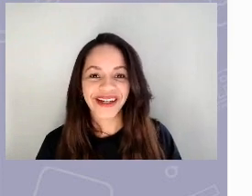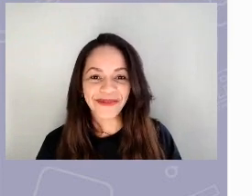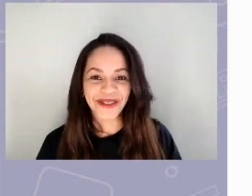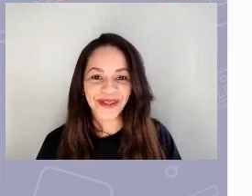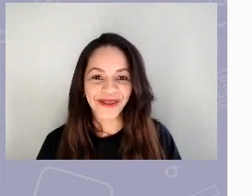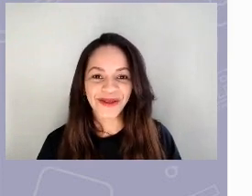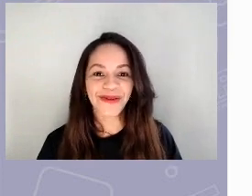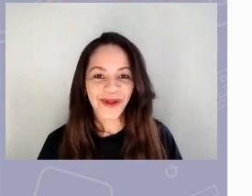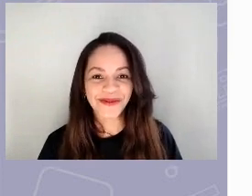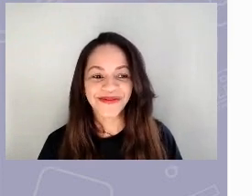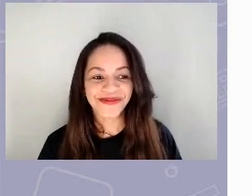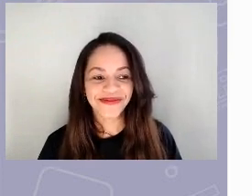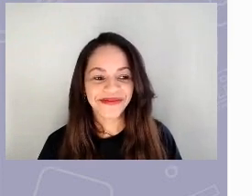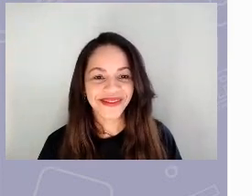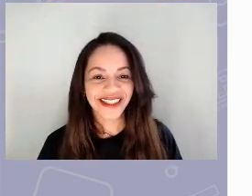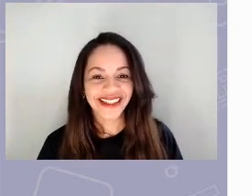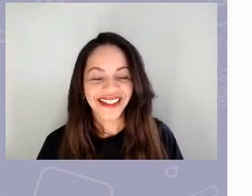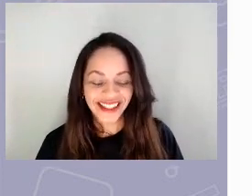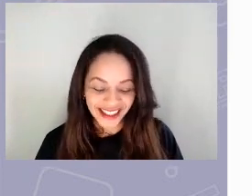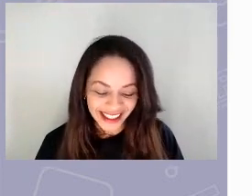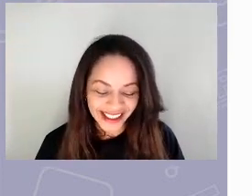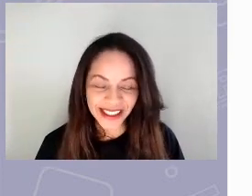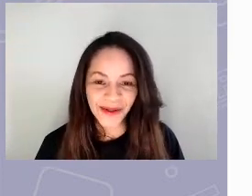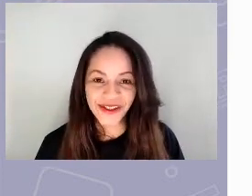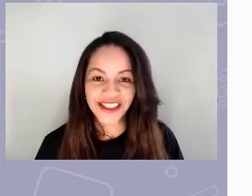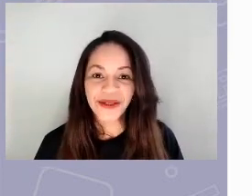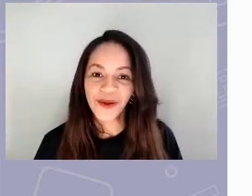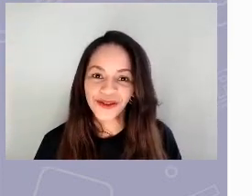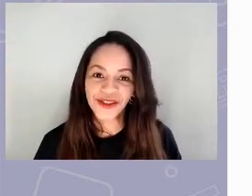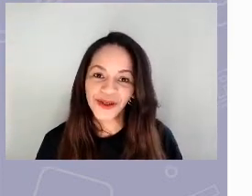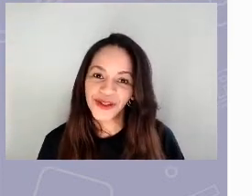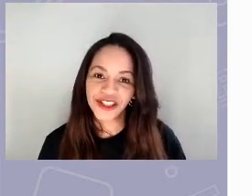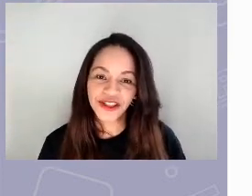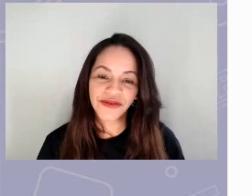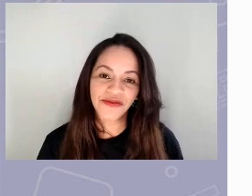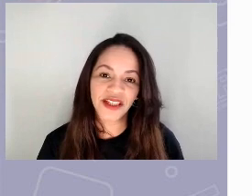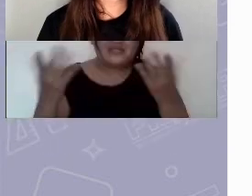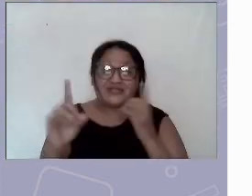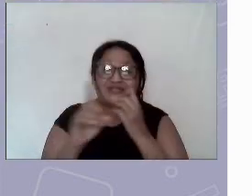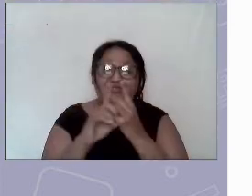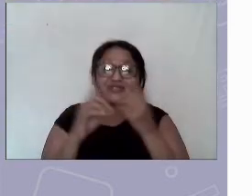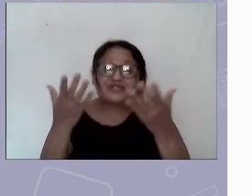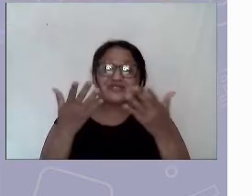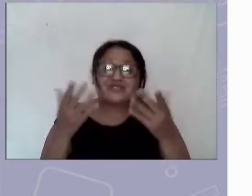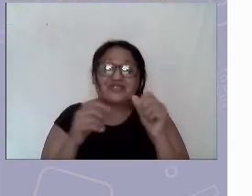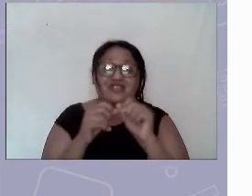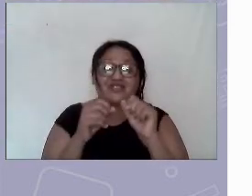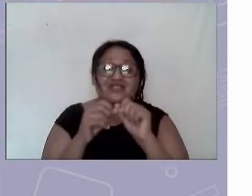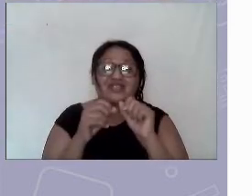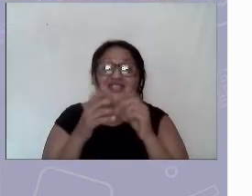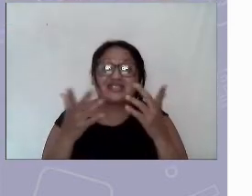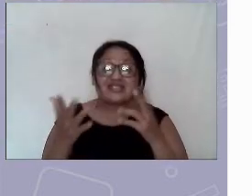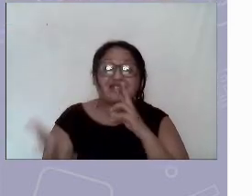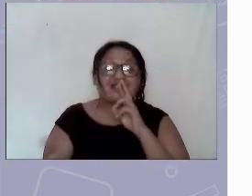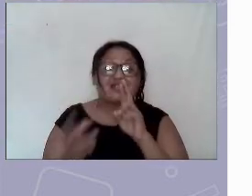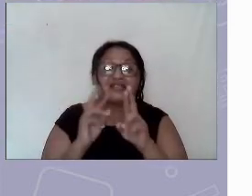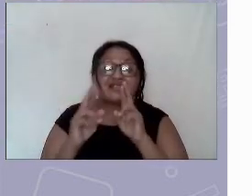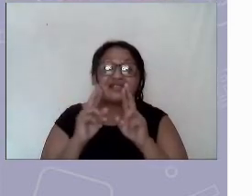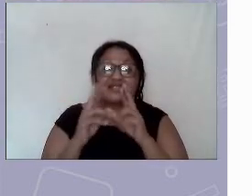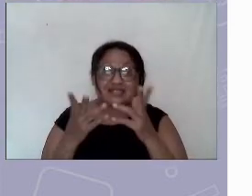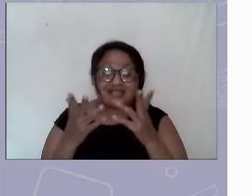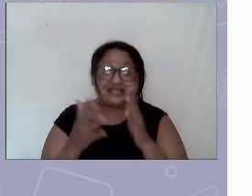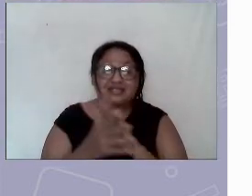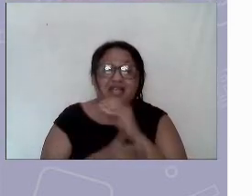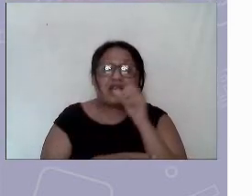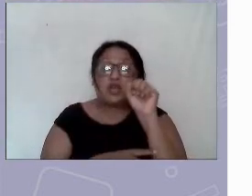olá pessoal tudo bom então nesse encontro de hoje a gente vai fazer a resolução das questões do simulado de física